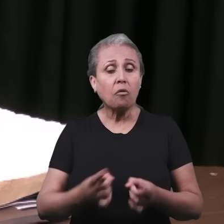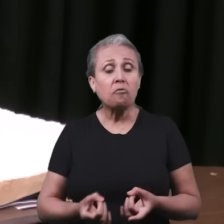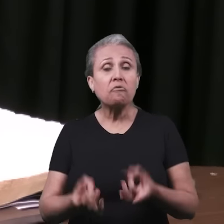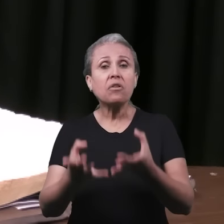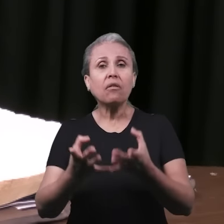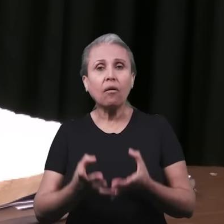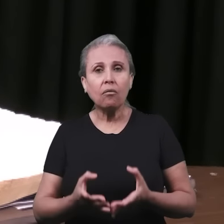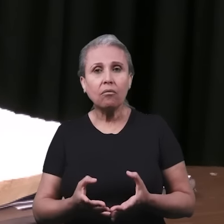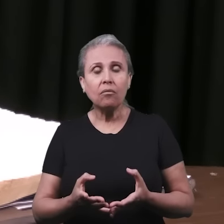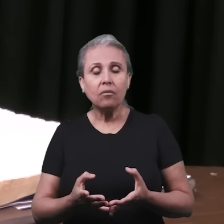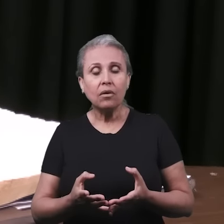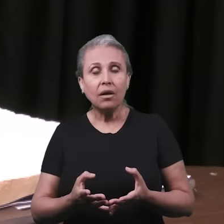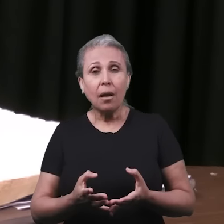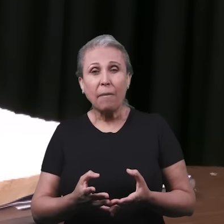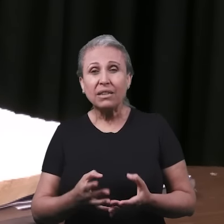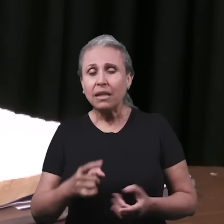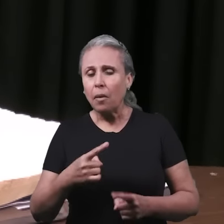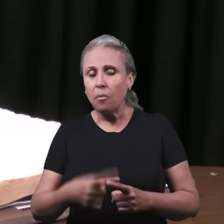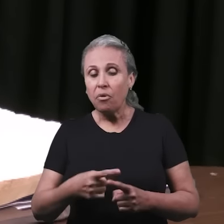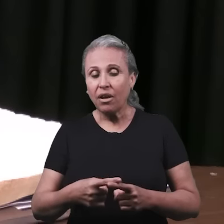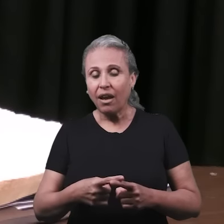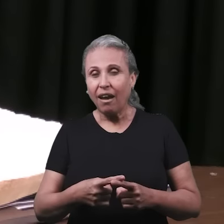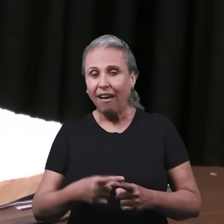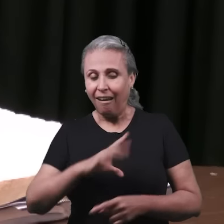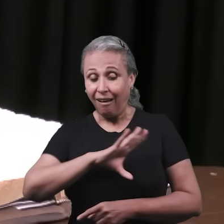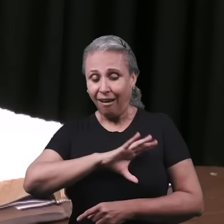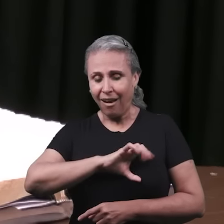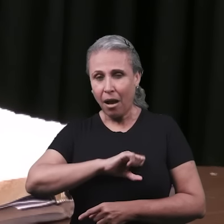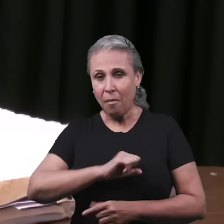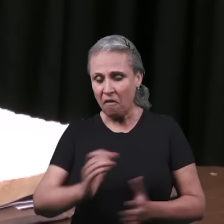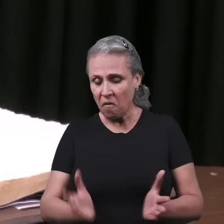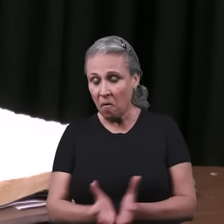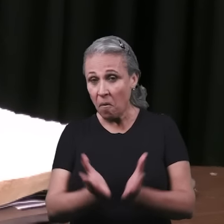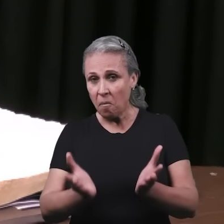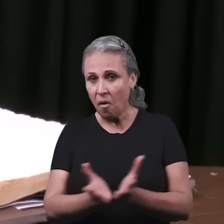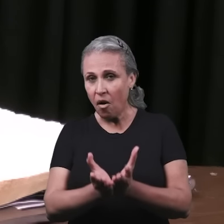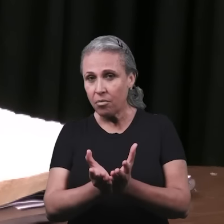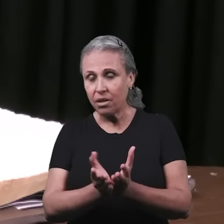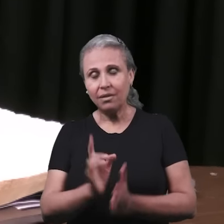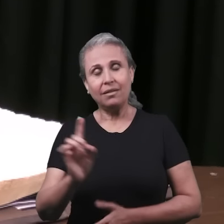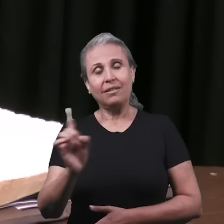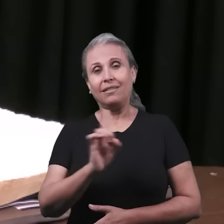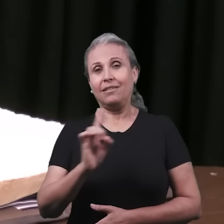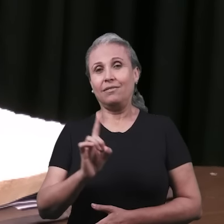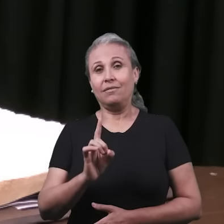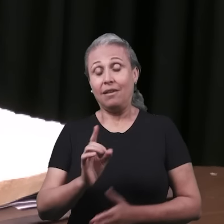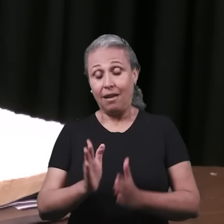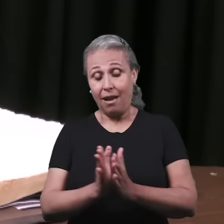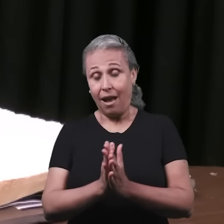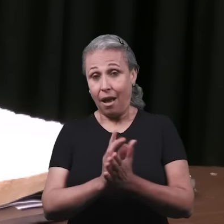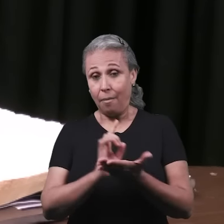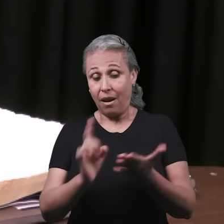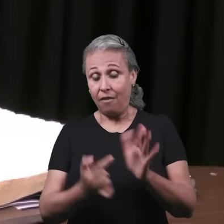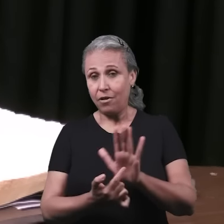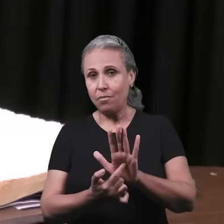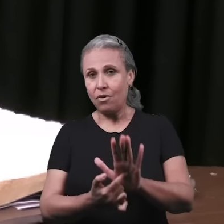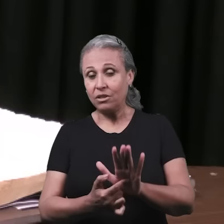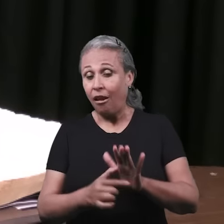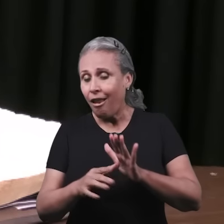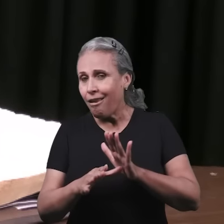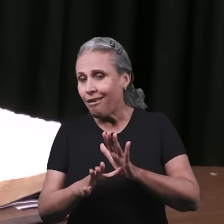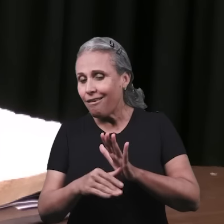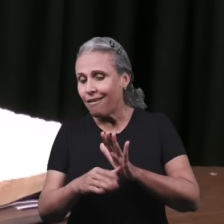isso não era porque ele tinha cuidado com os pobres, mas porque a Bíblia nos fala que ele era ladrão e tinha a bolsa